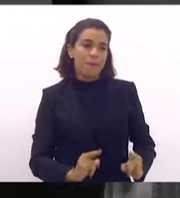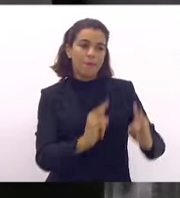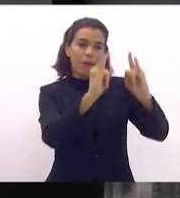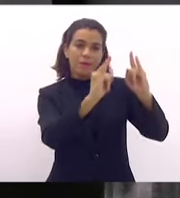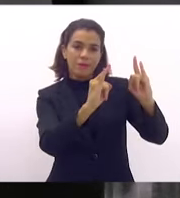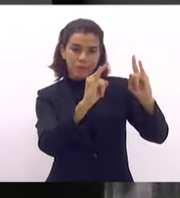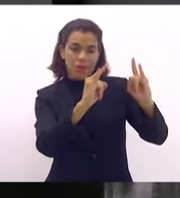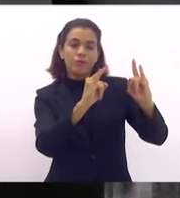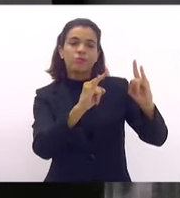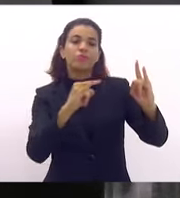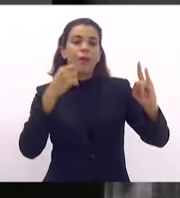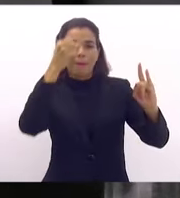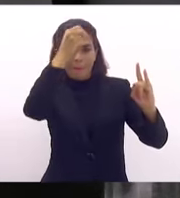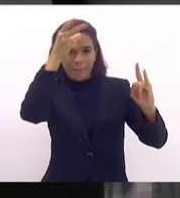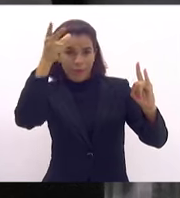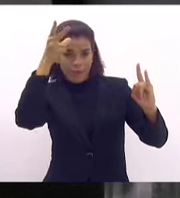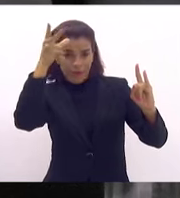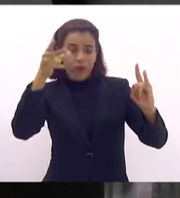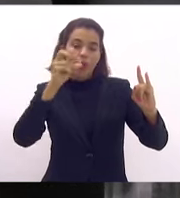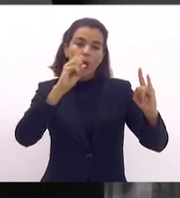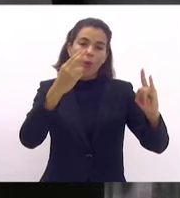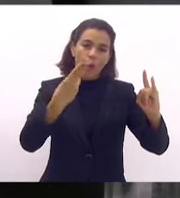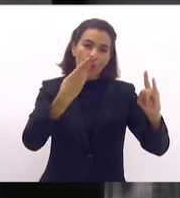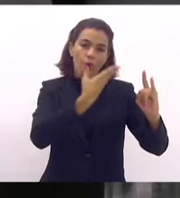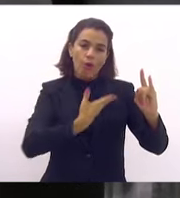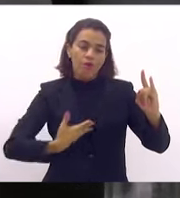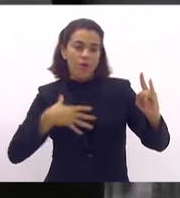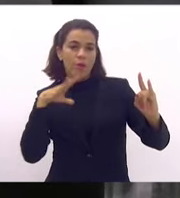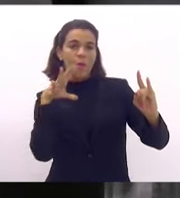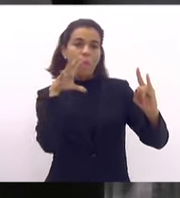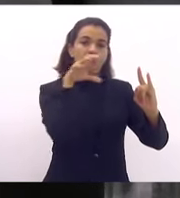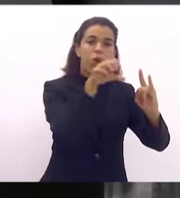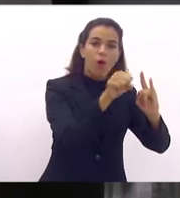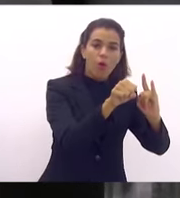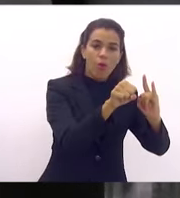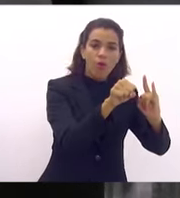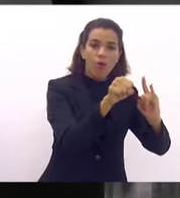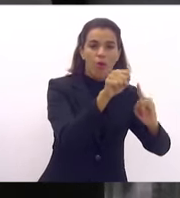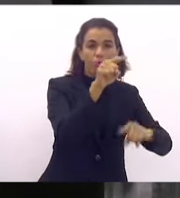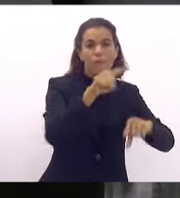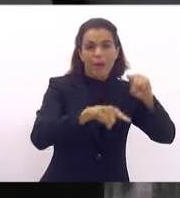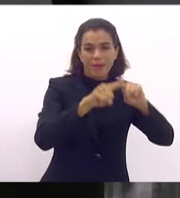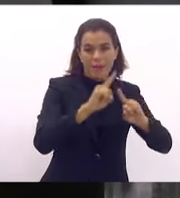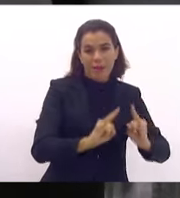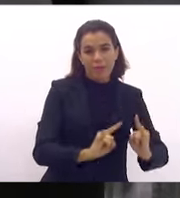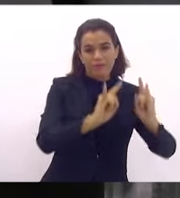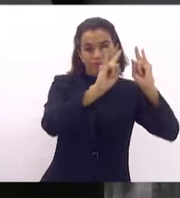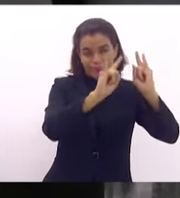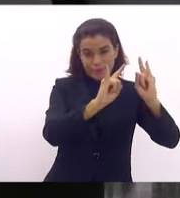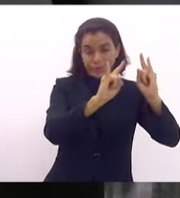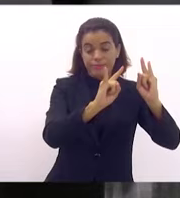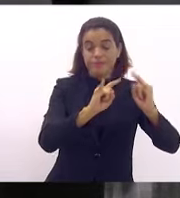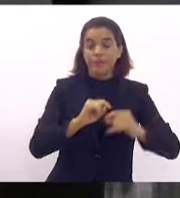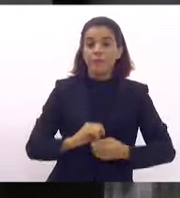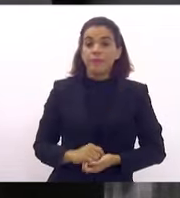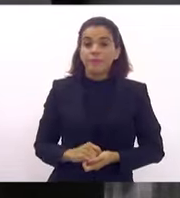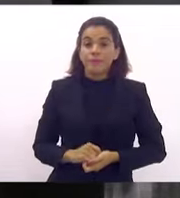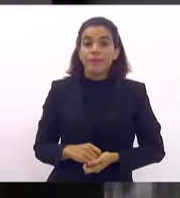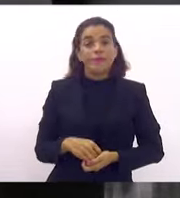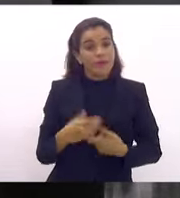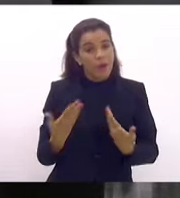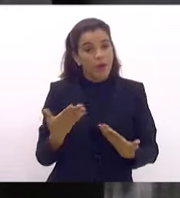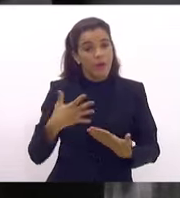do Executivo, né? E não também do Legislativo. Então, estou só registrando que até nessa